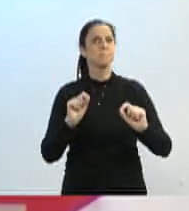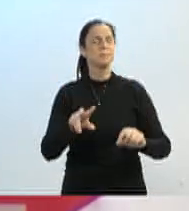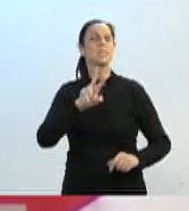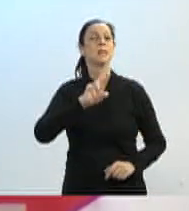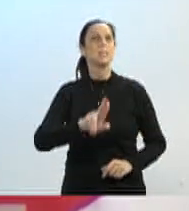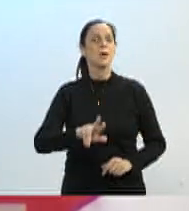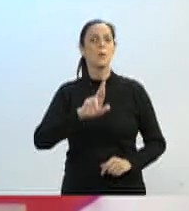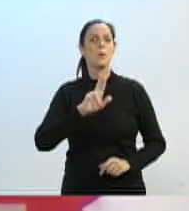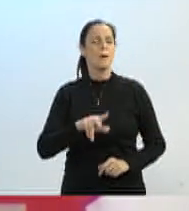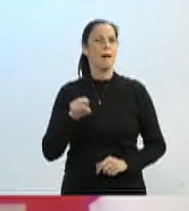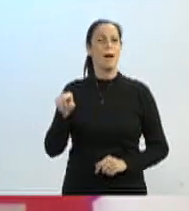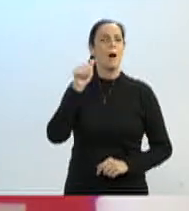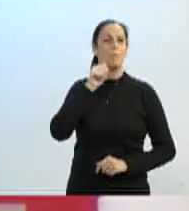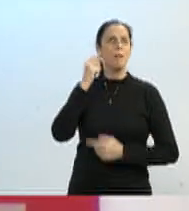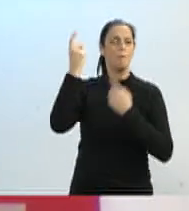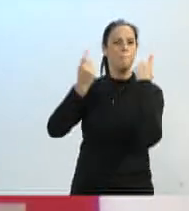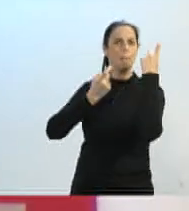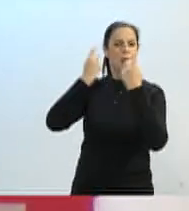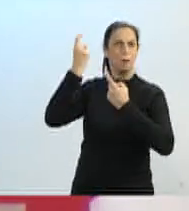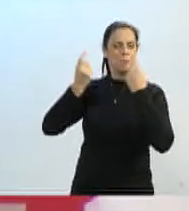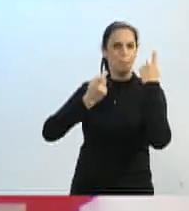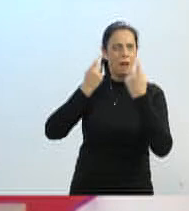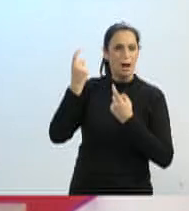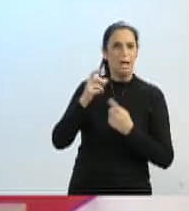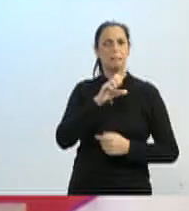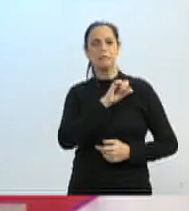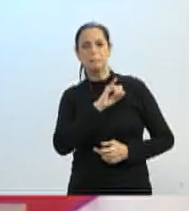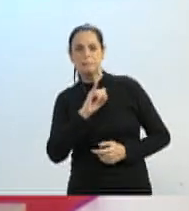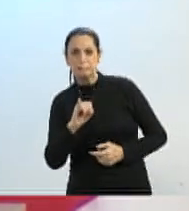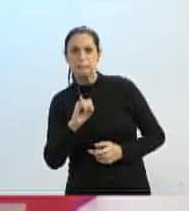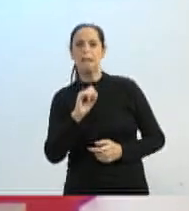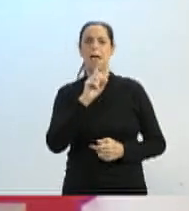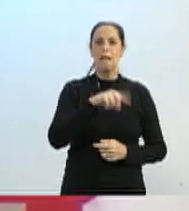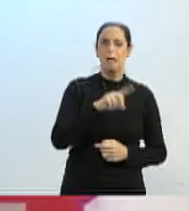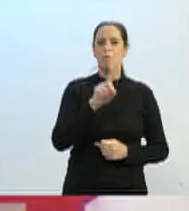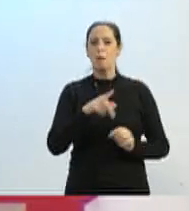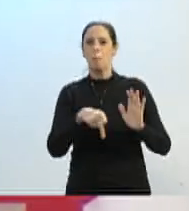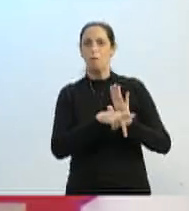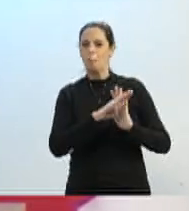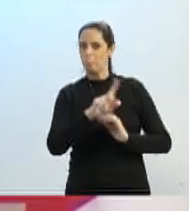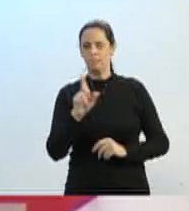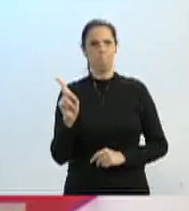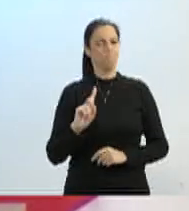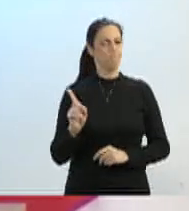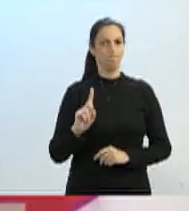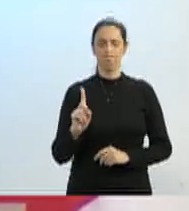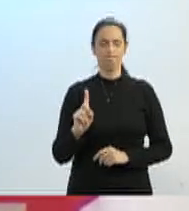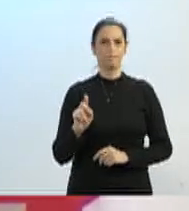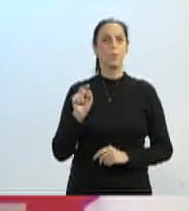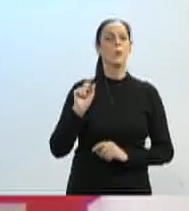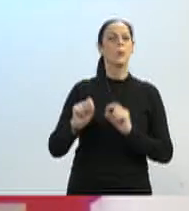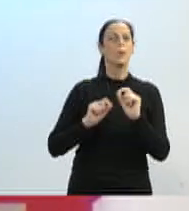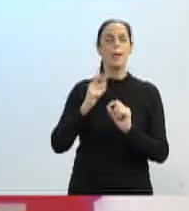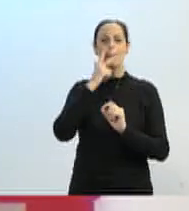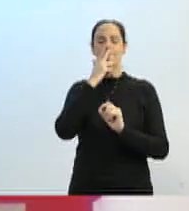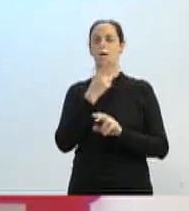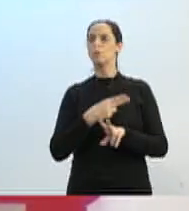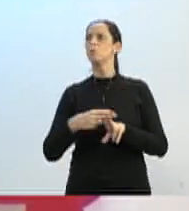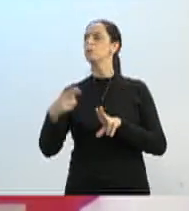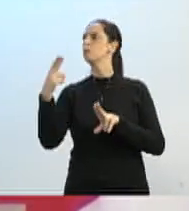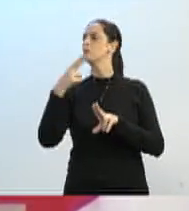uma preocupação com a legitimidade do pleito. O problema real, mas que se tenta mascarar atrás